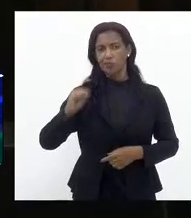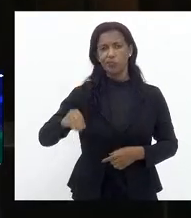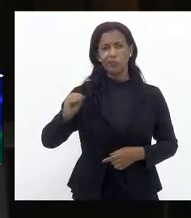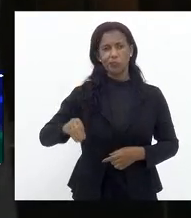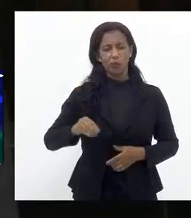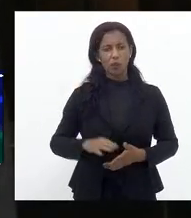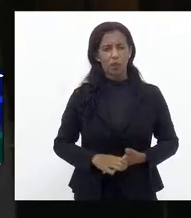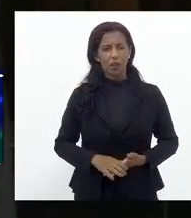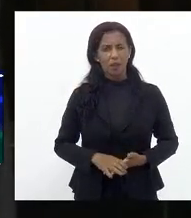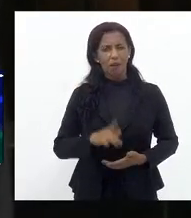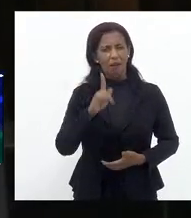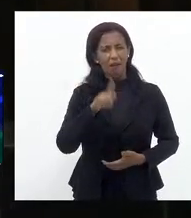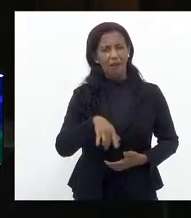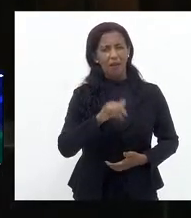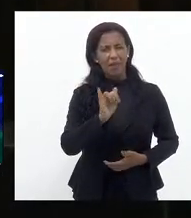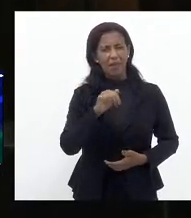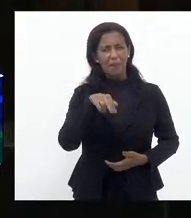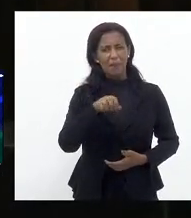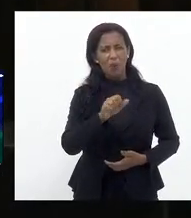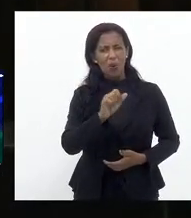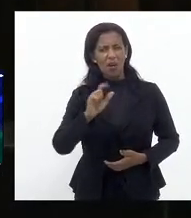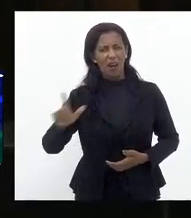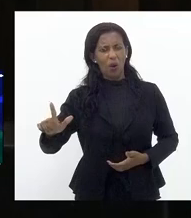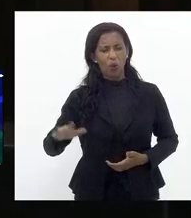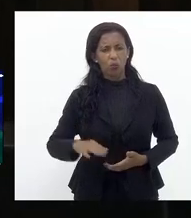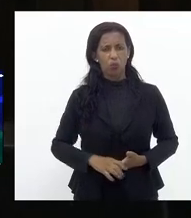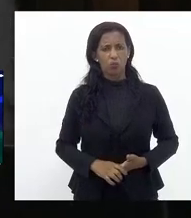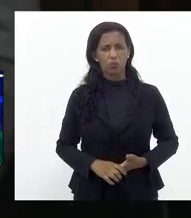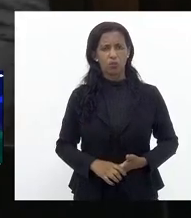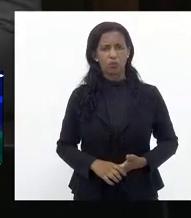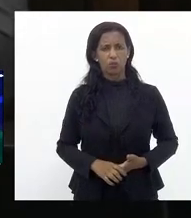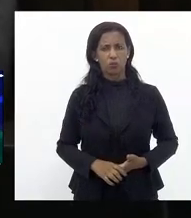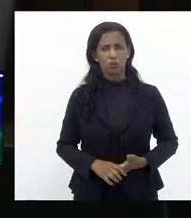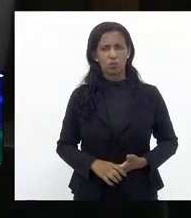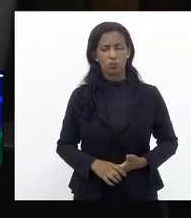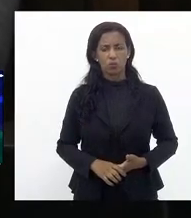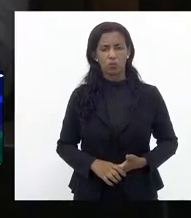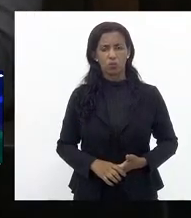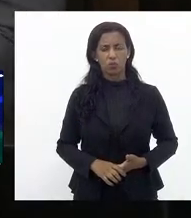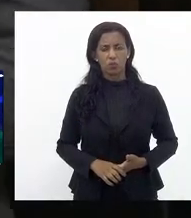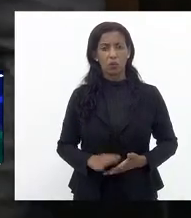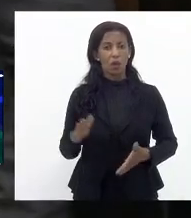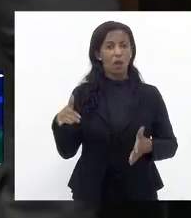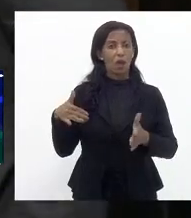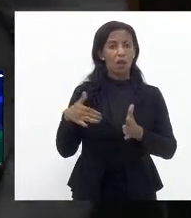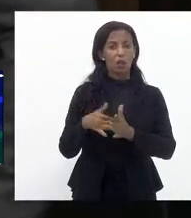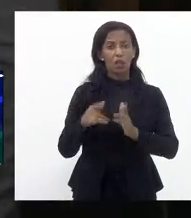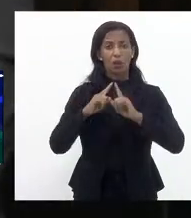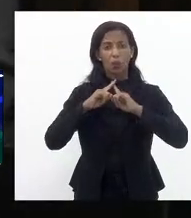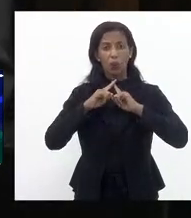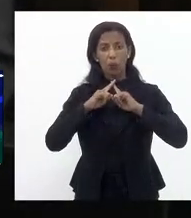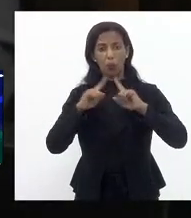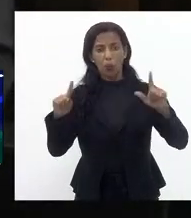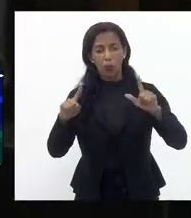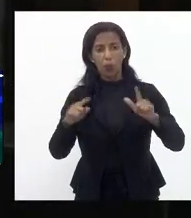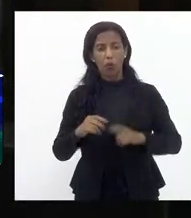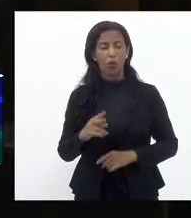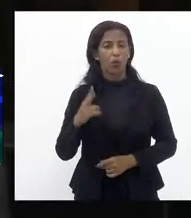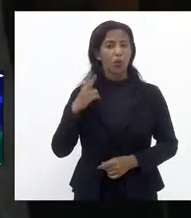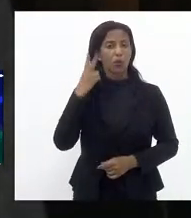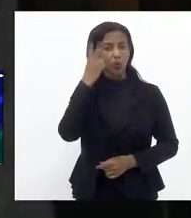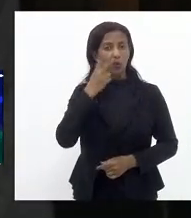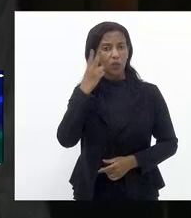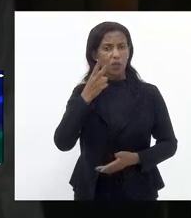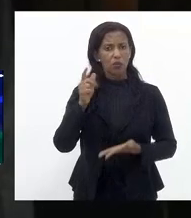É imoral o que acontece nesse município. É imoral. Até uma denúncia que o vereador